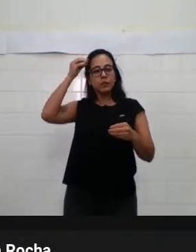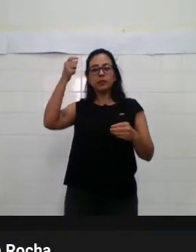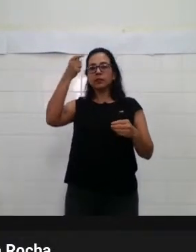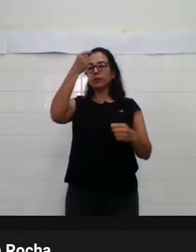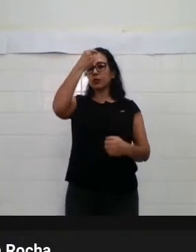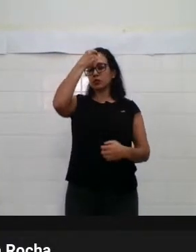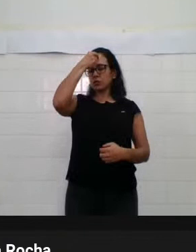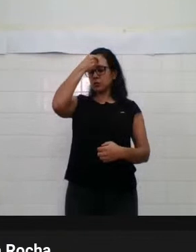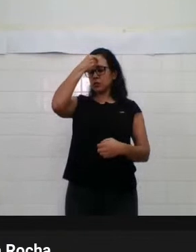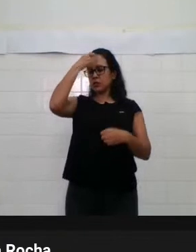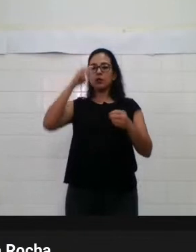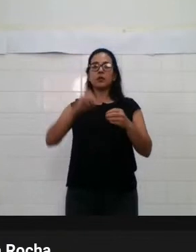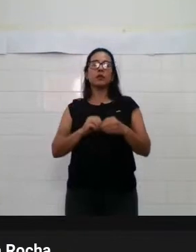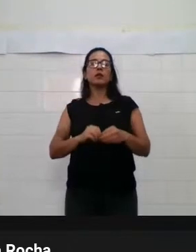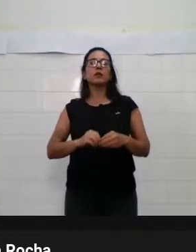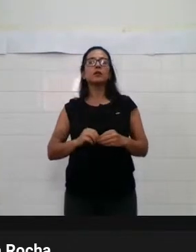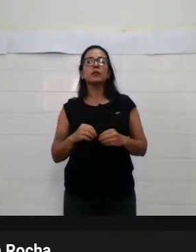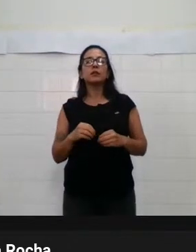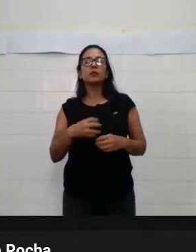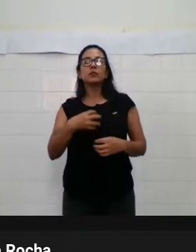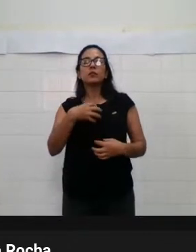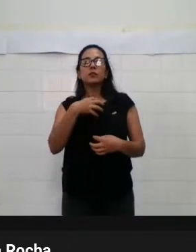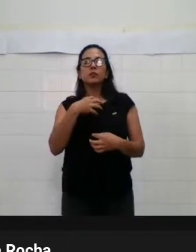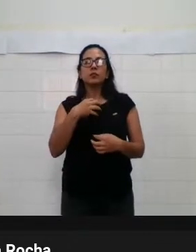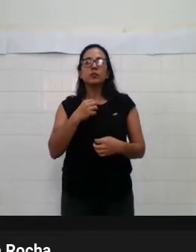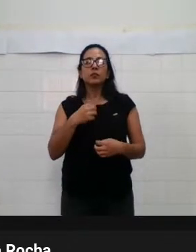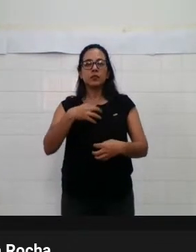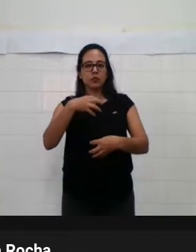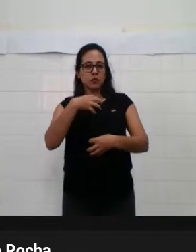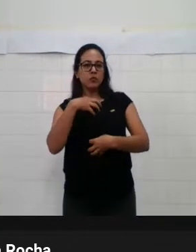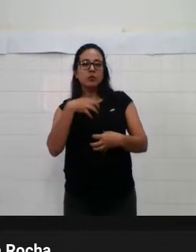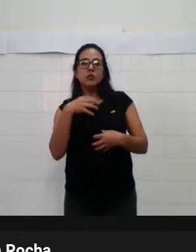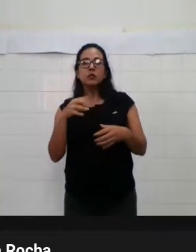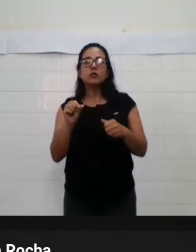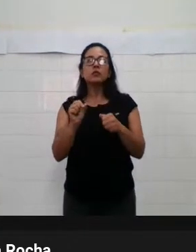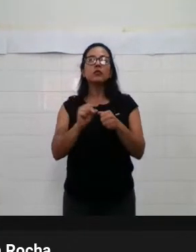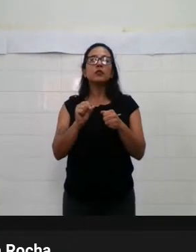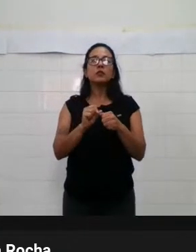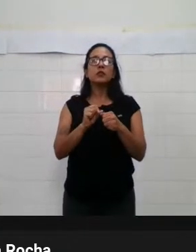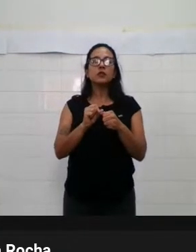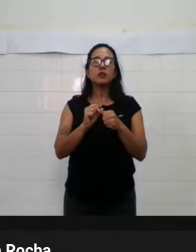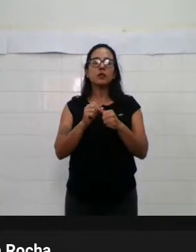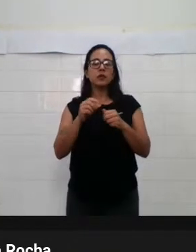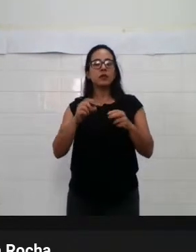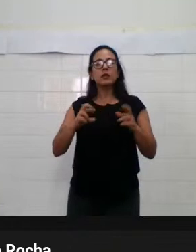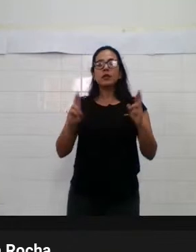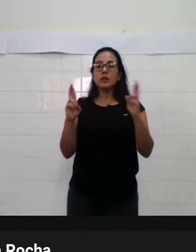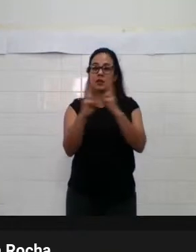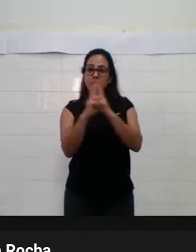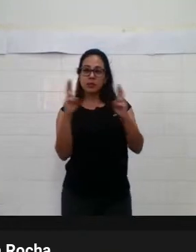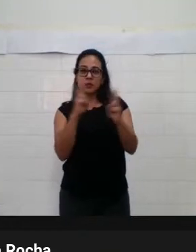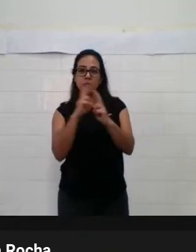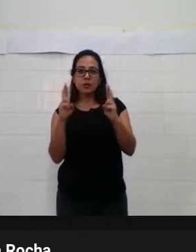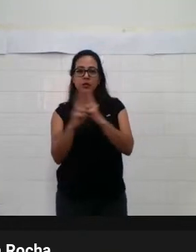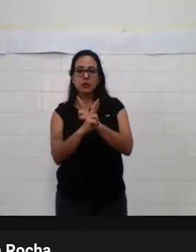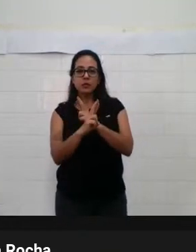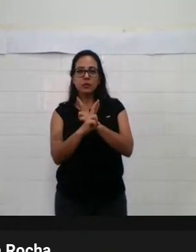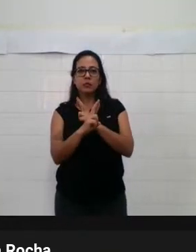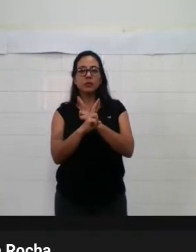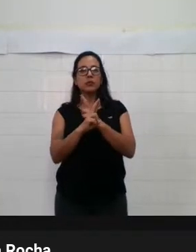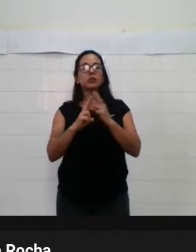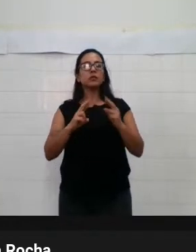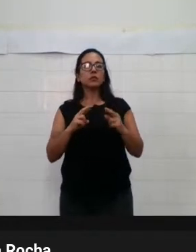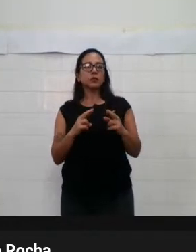memórias para fora no sentido de fazer com que esse entrelaçamento, ainda que